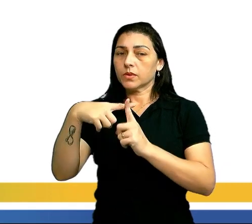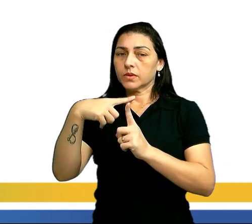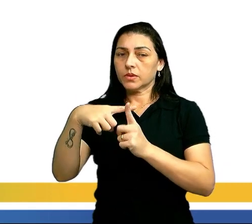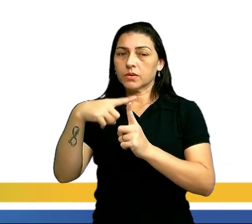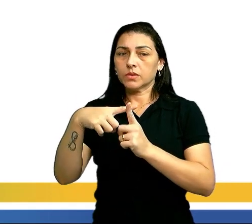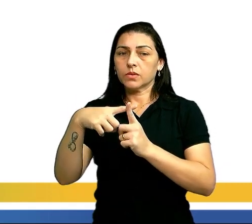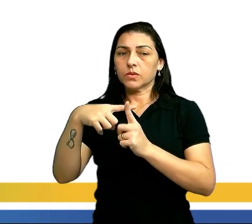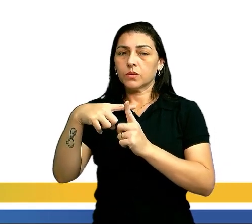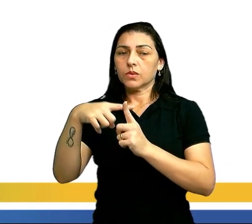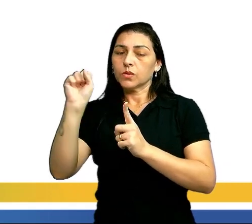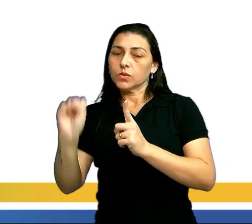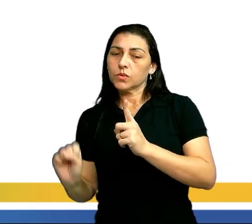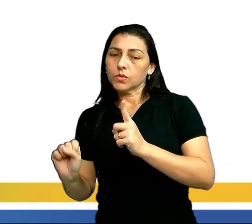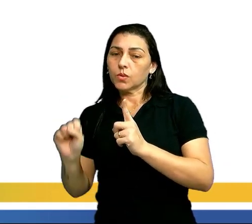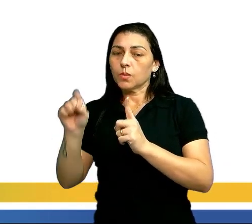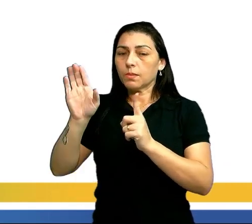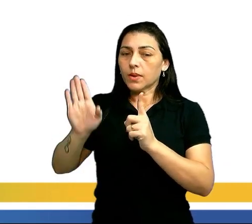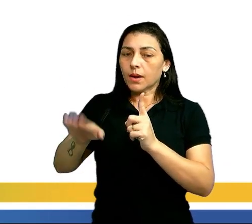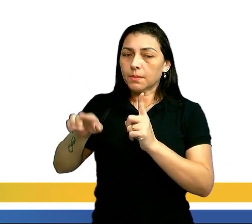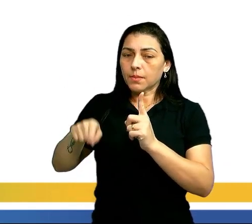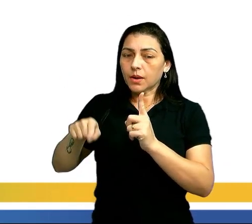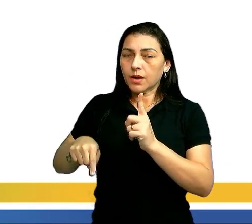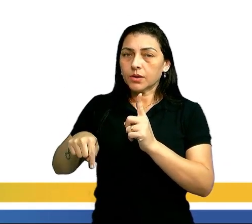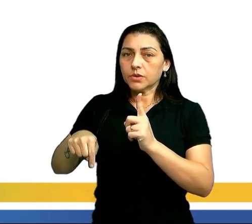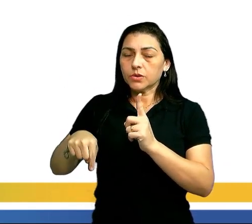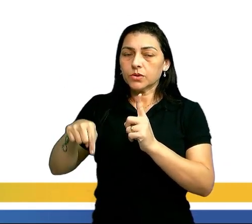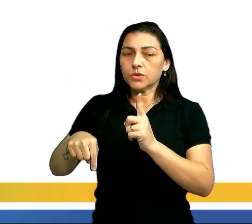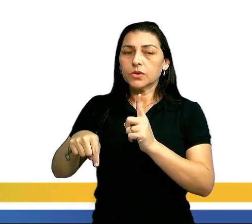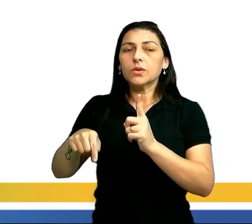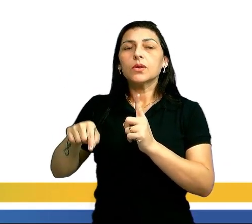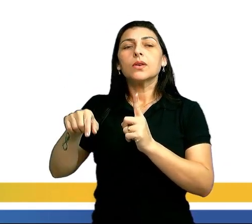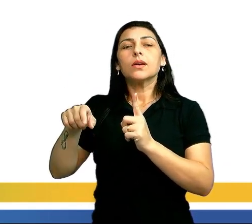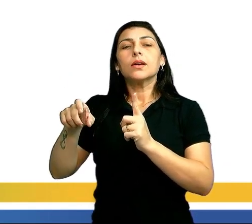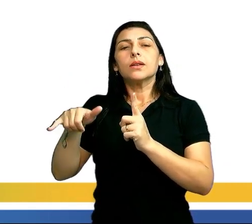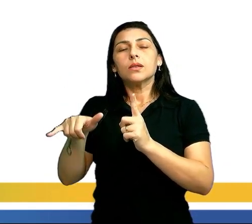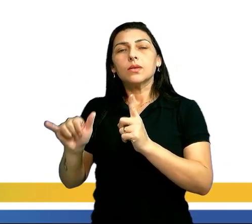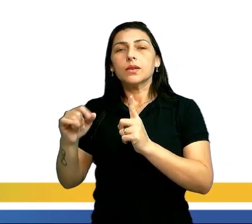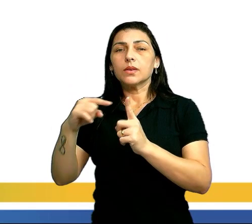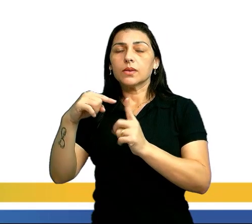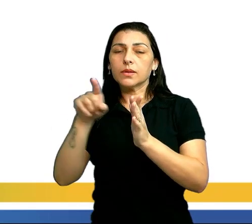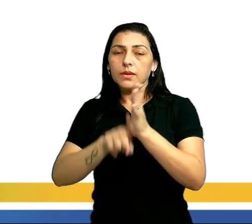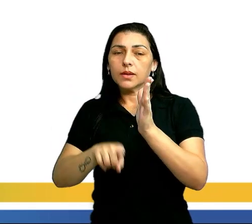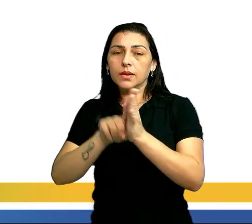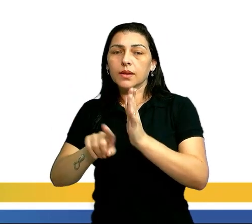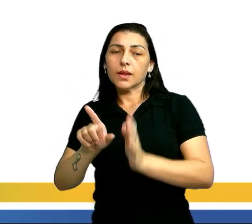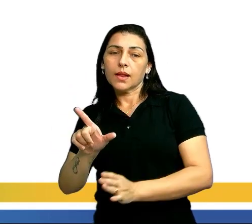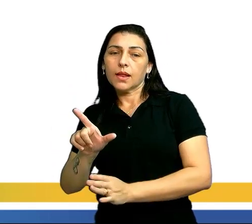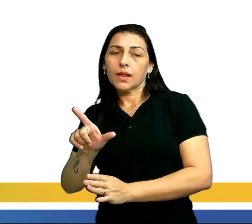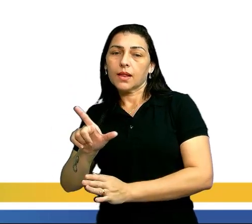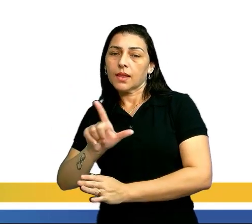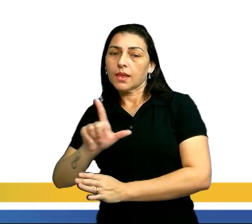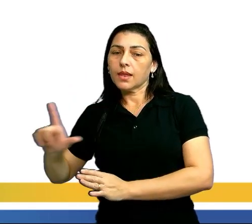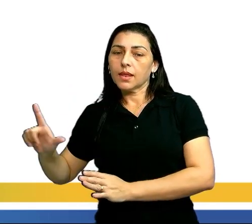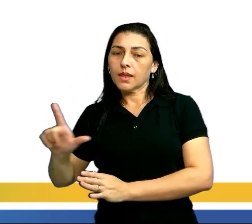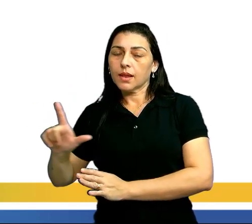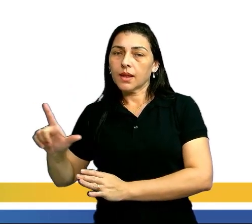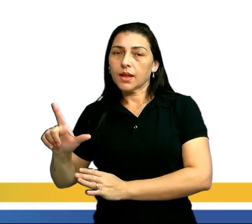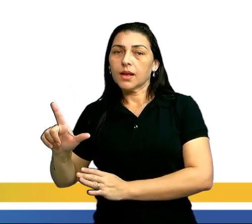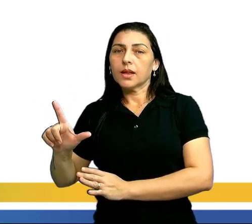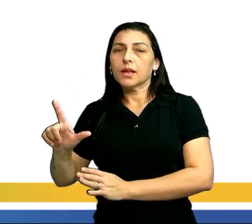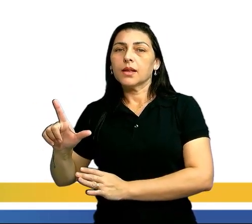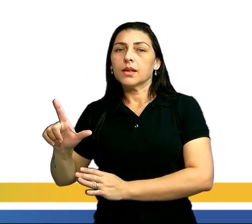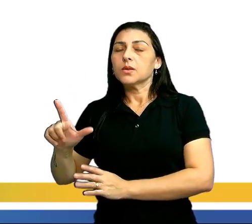positivo. Sul para baixo, eixo y negativo. Leste, que é para a direita, eixo